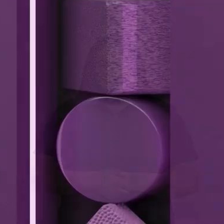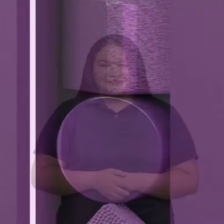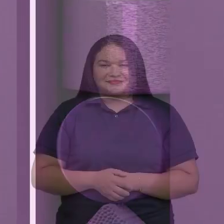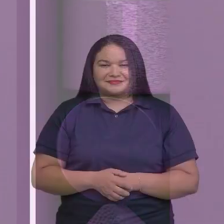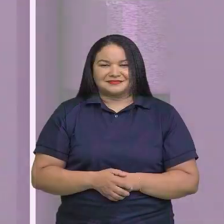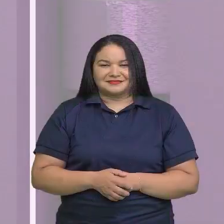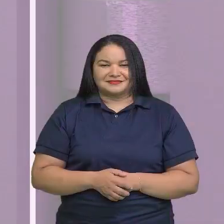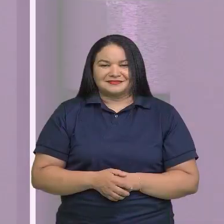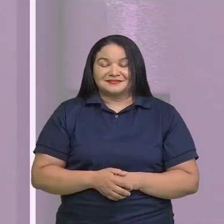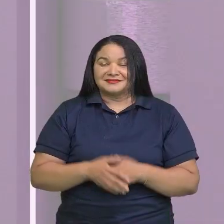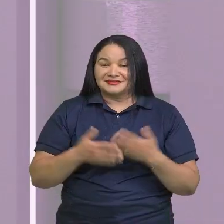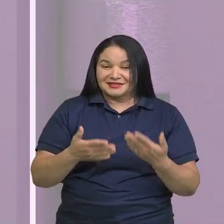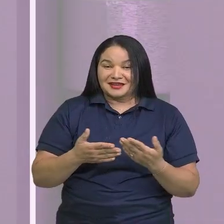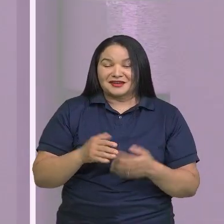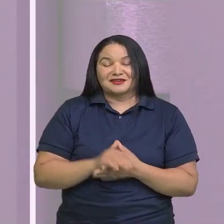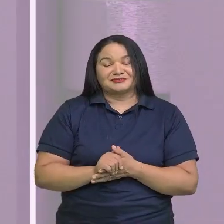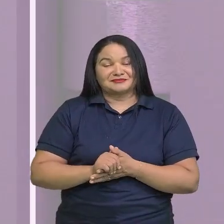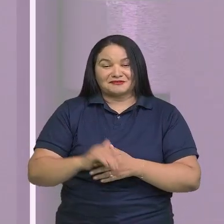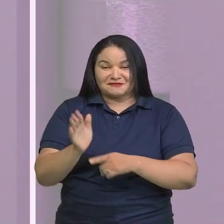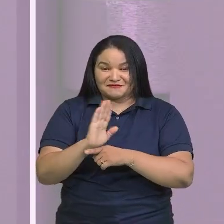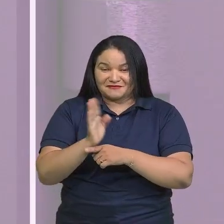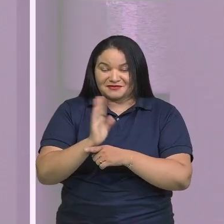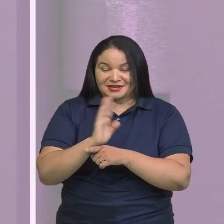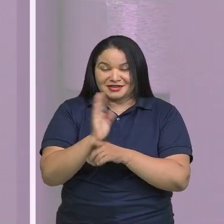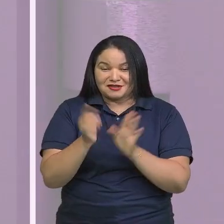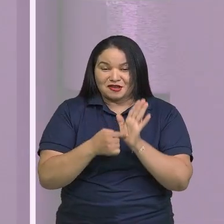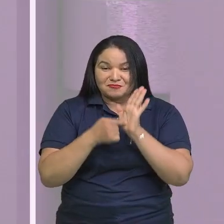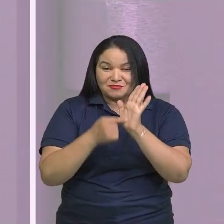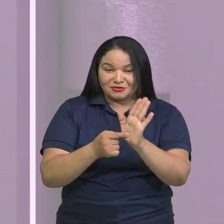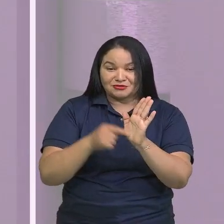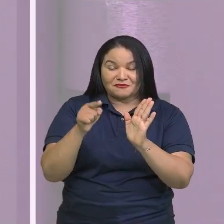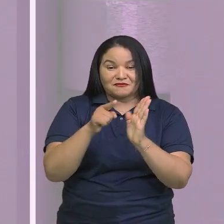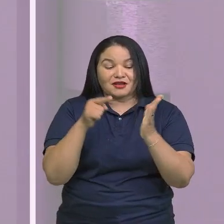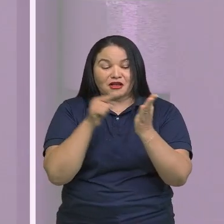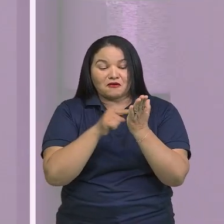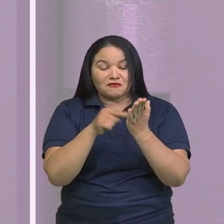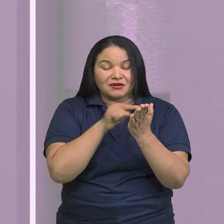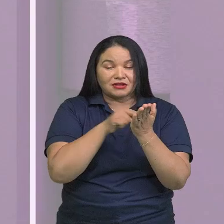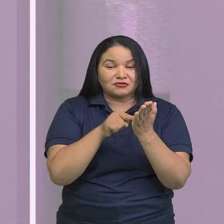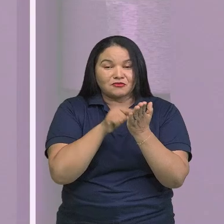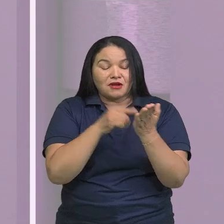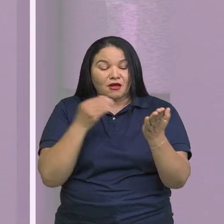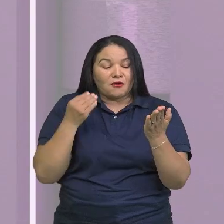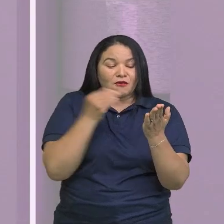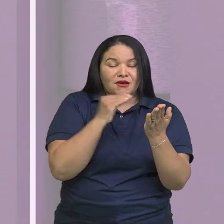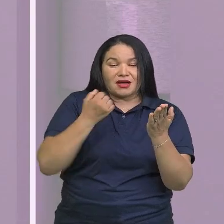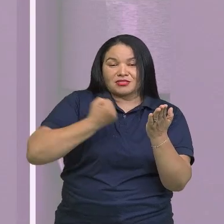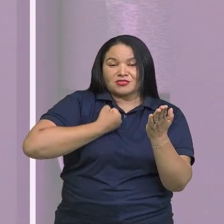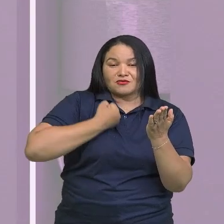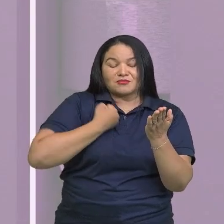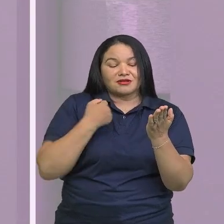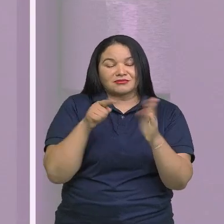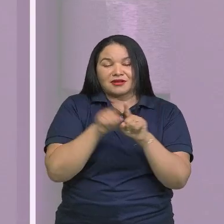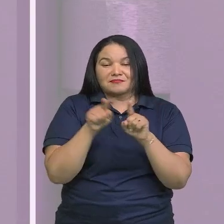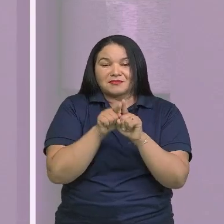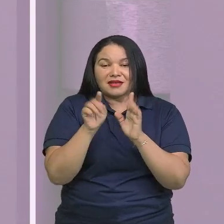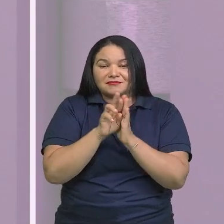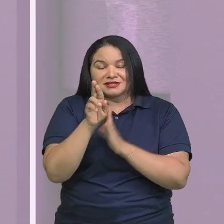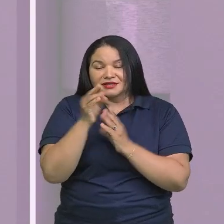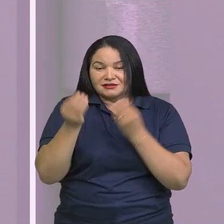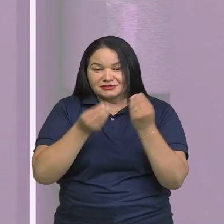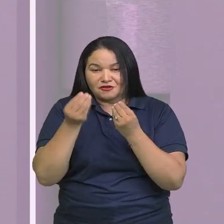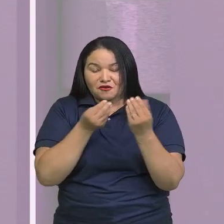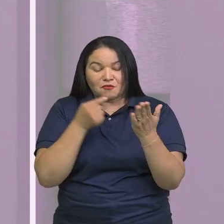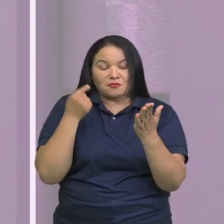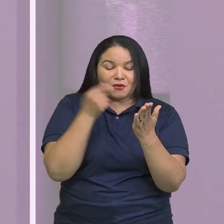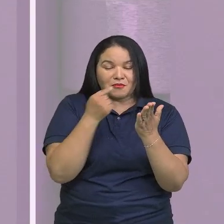Tacada de mestre, o vídeo aí, tudo para facilitar para você entender um pouco mais de porcentagem em suas representações. Mas já vimos